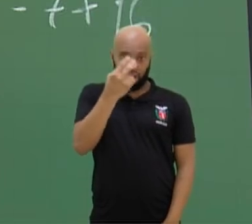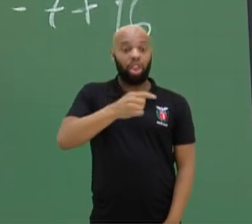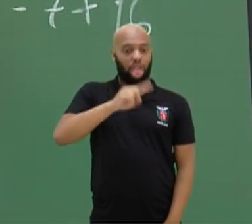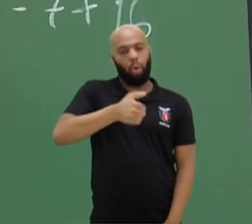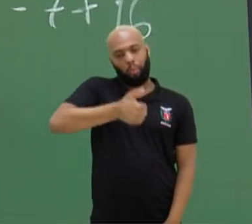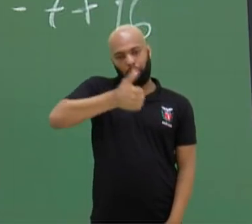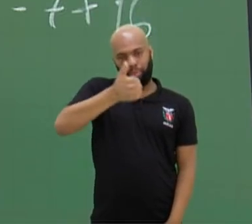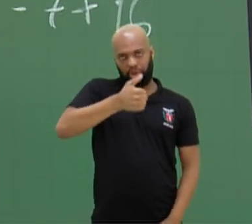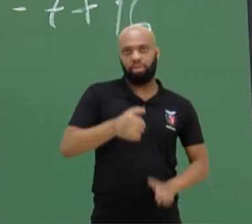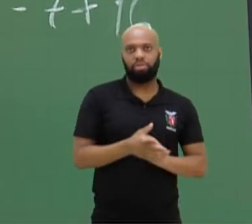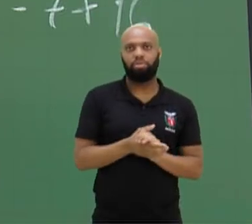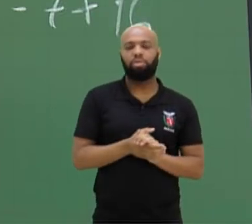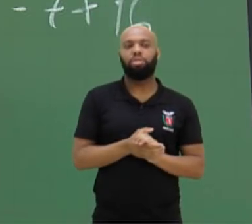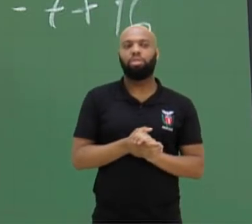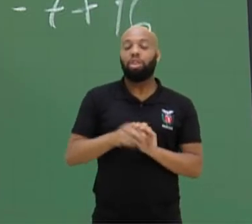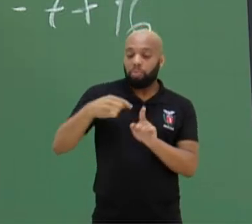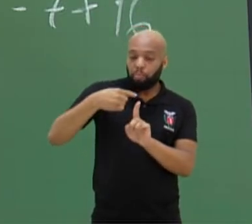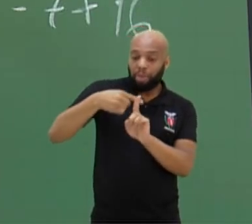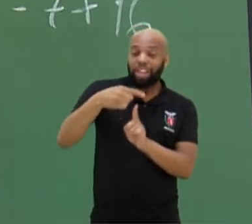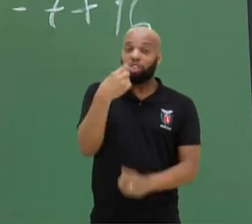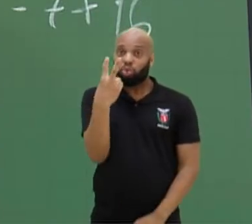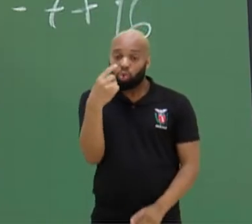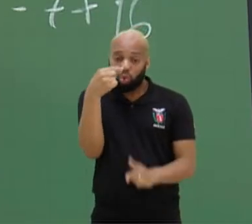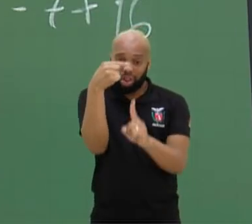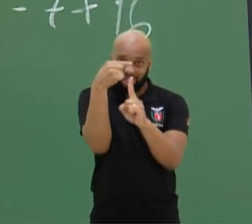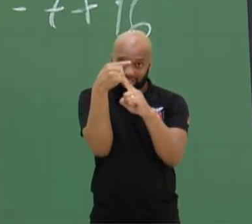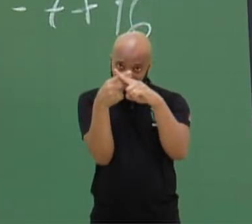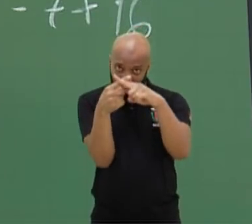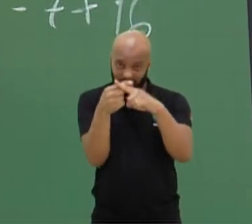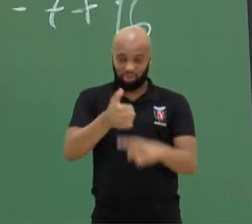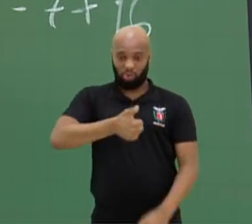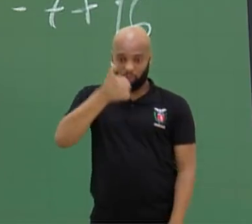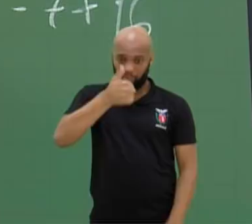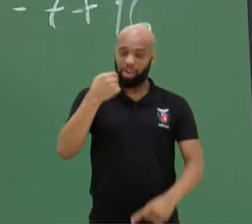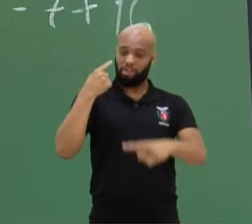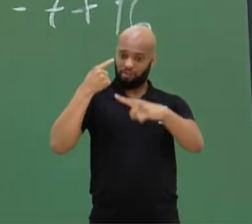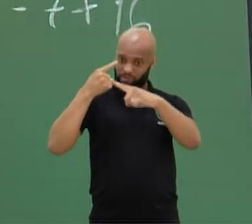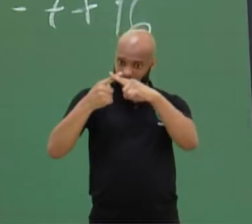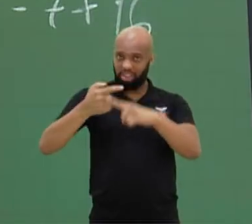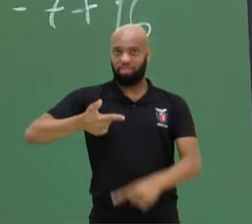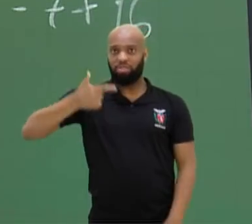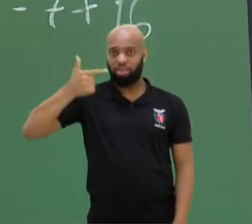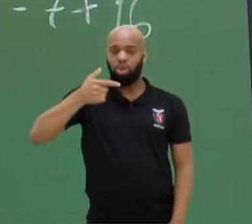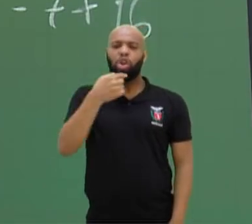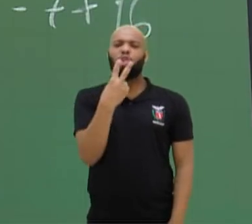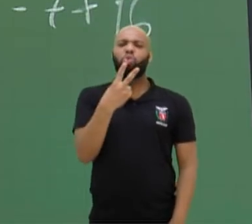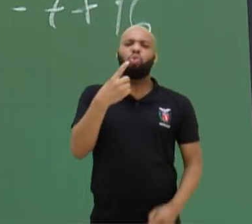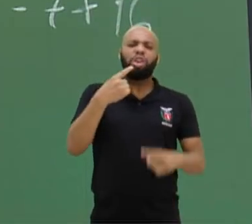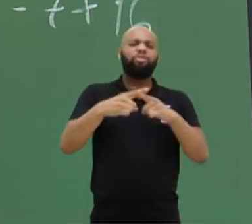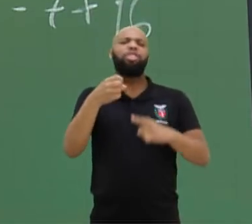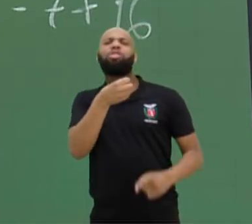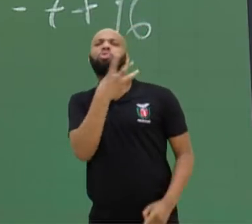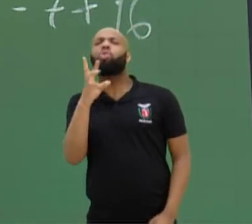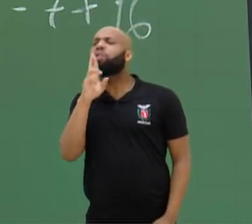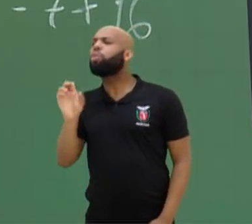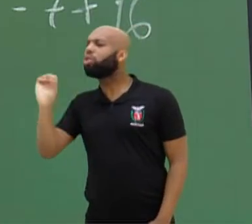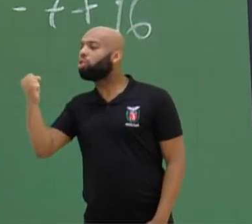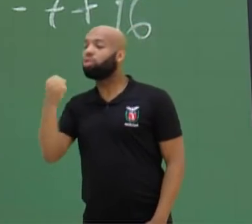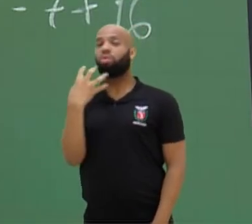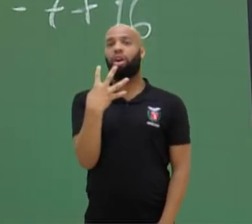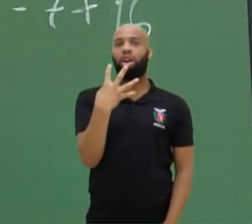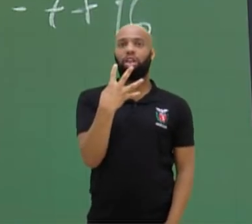primeiro, y. Mais duas vezes o primeiro pelo segundo. Duas vezes quanto que dá 8? 4. Quanto é o quadrado de